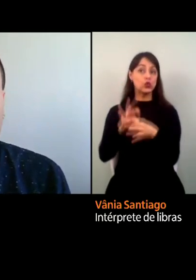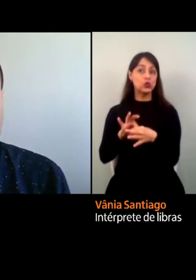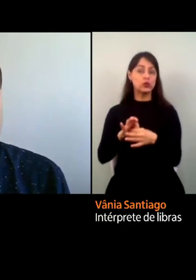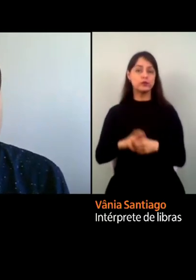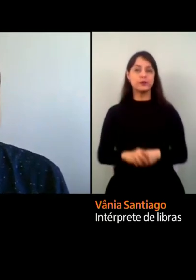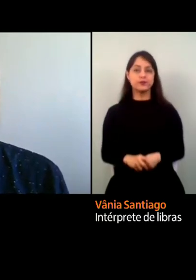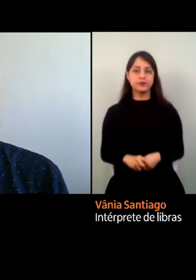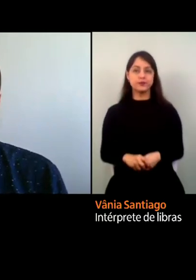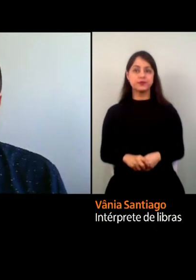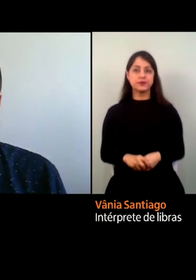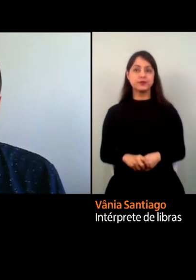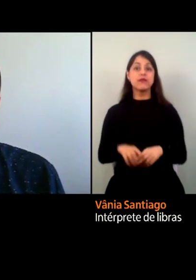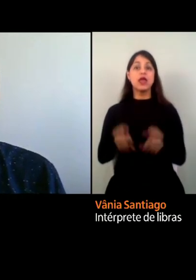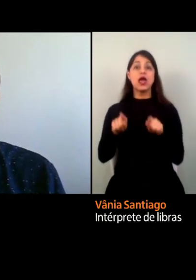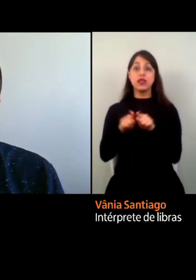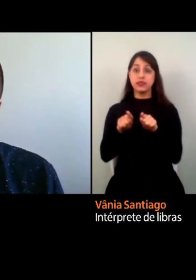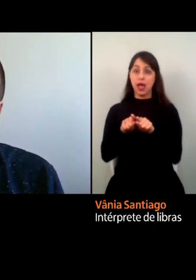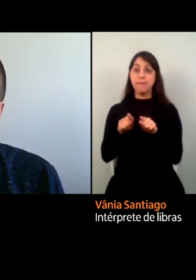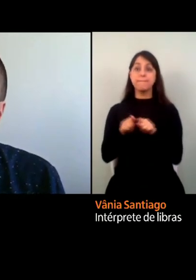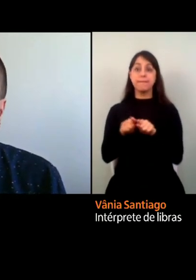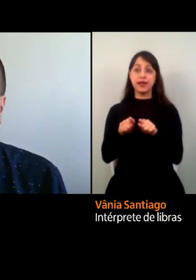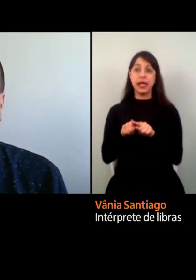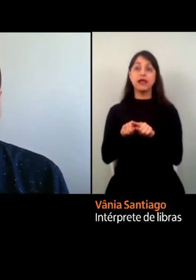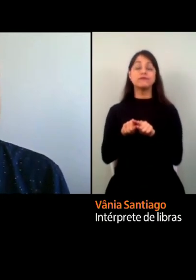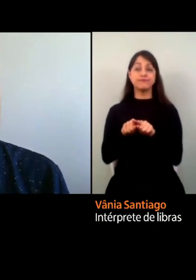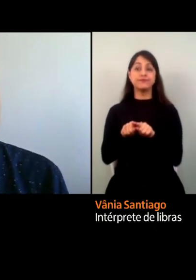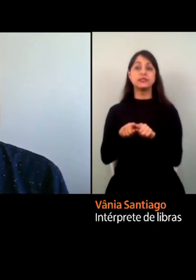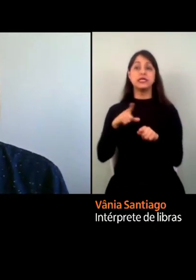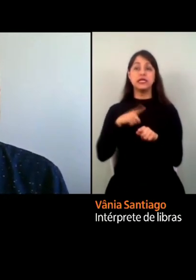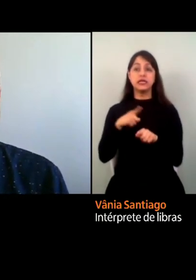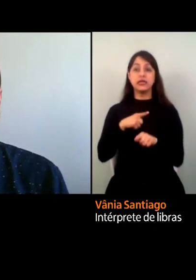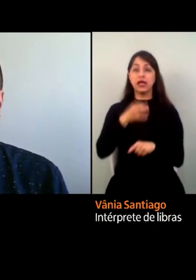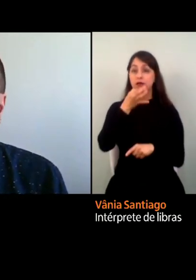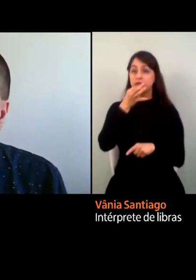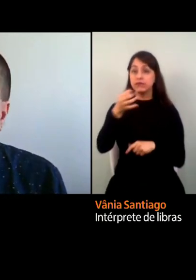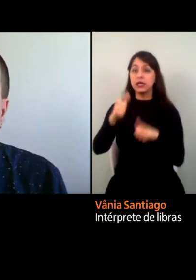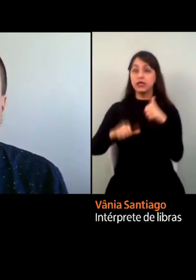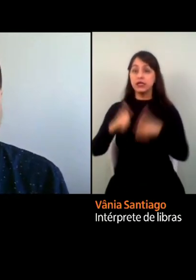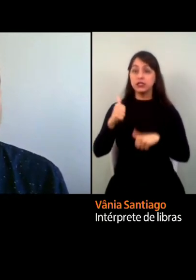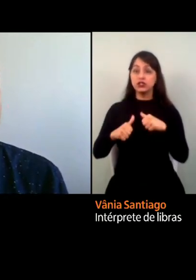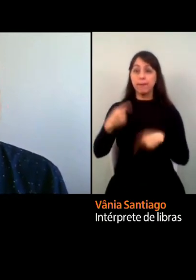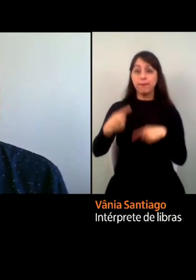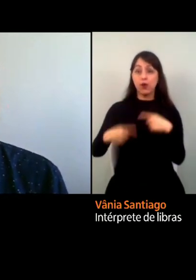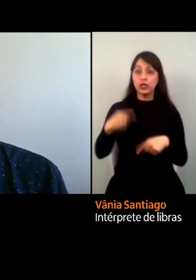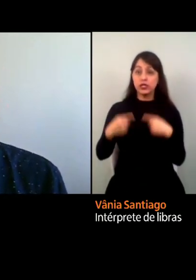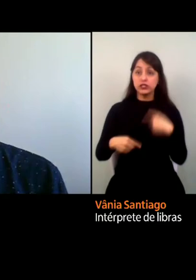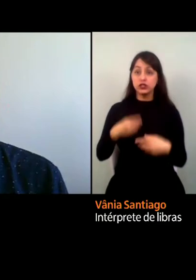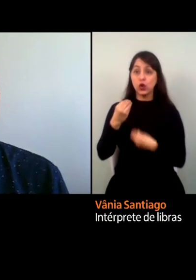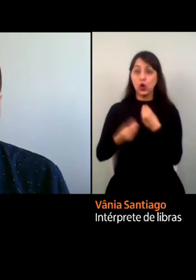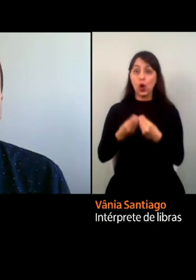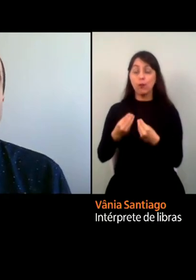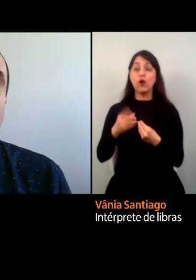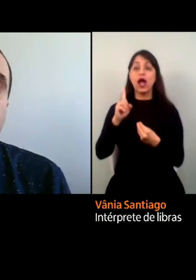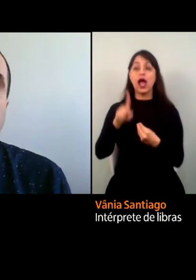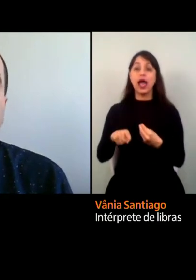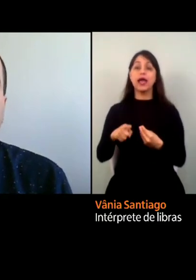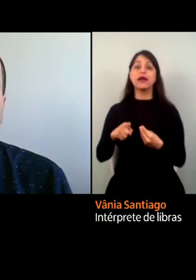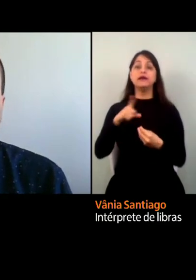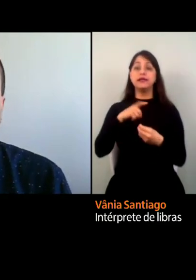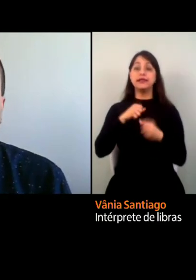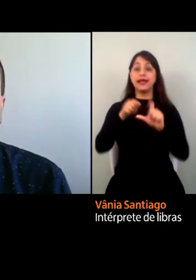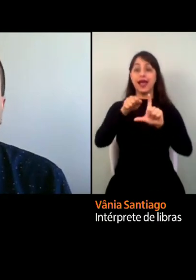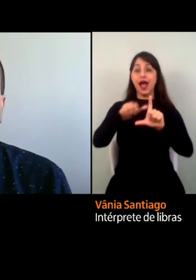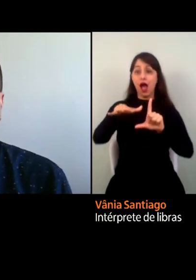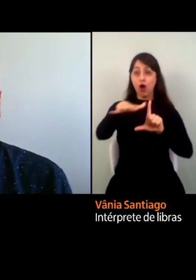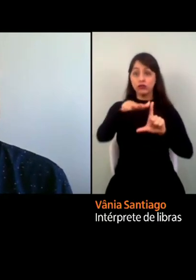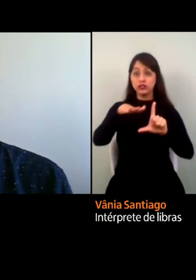Também poderosos em sua crítica política e em sua operação poética audiovisual, os filmes